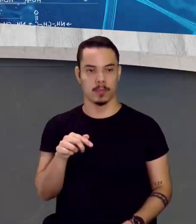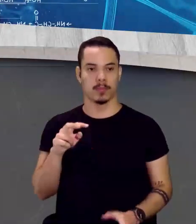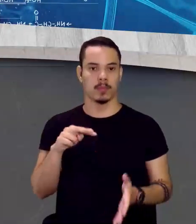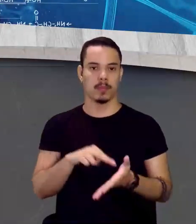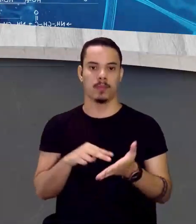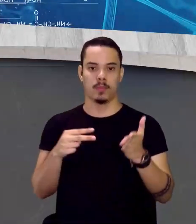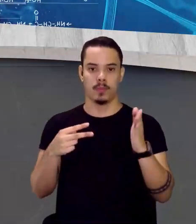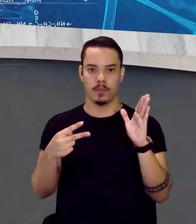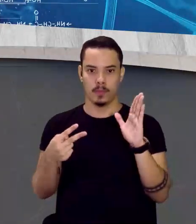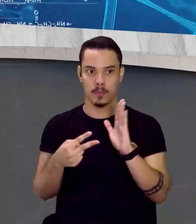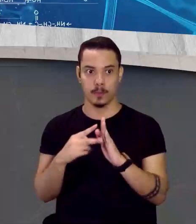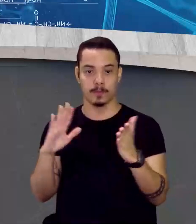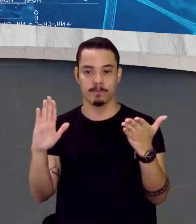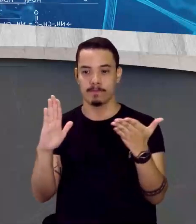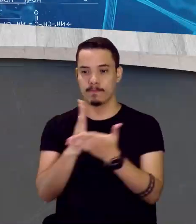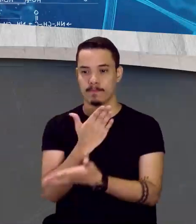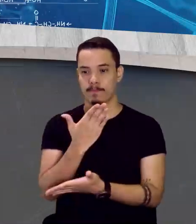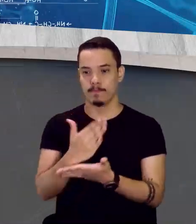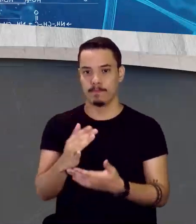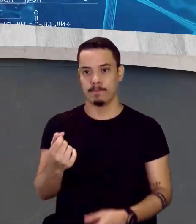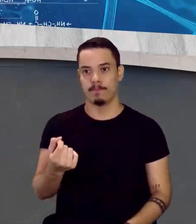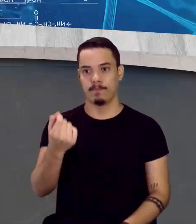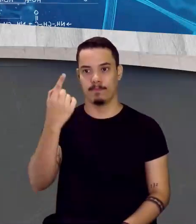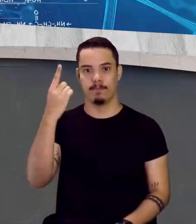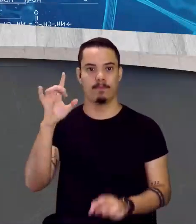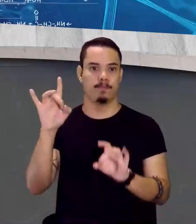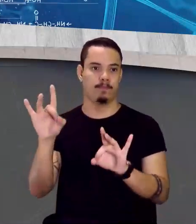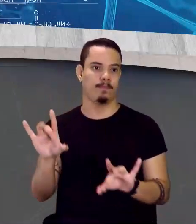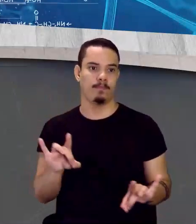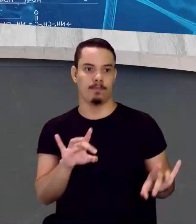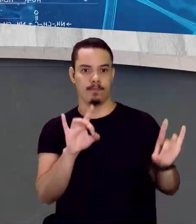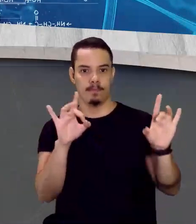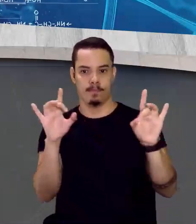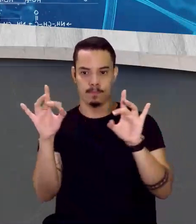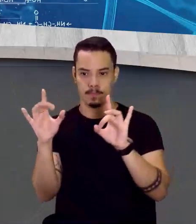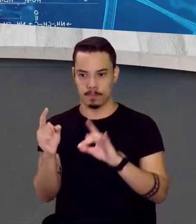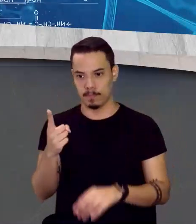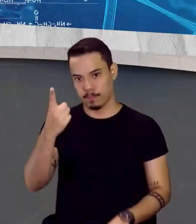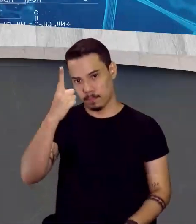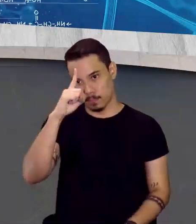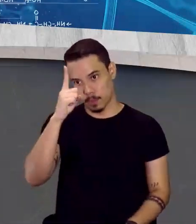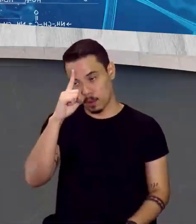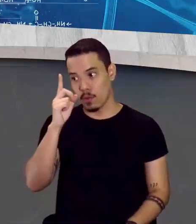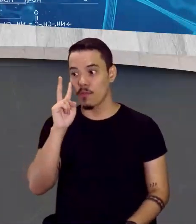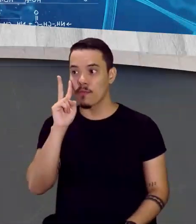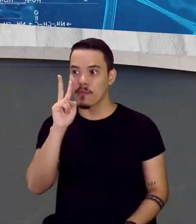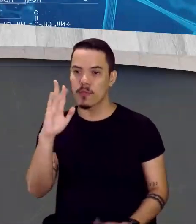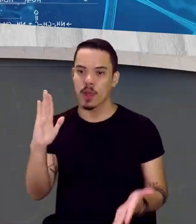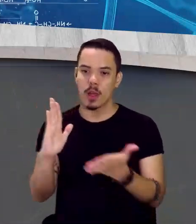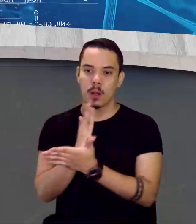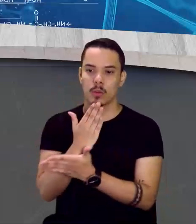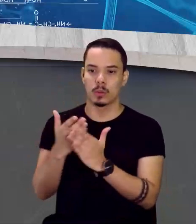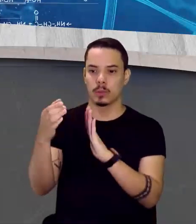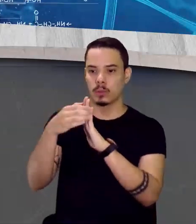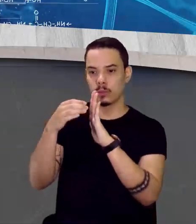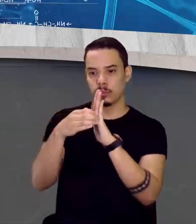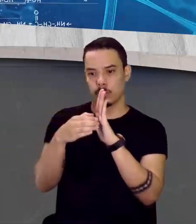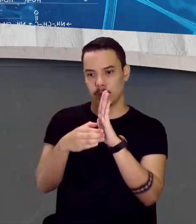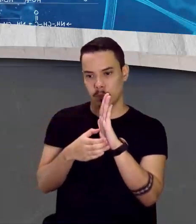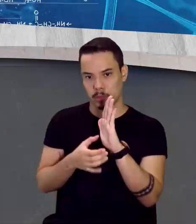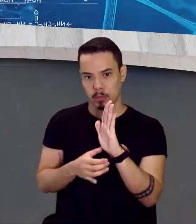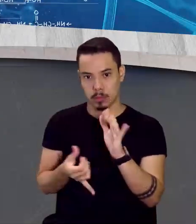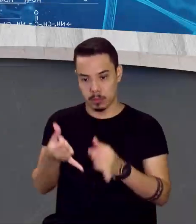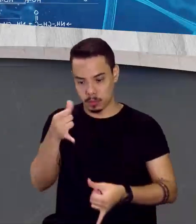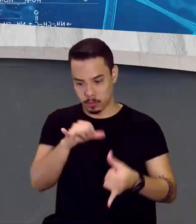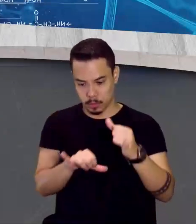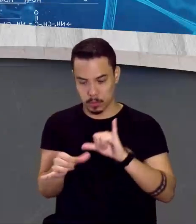das exceções do cotidiano, quando você encontrar alguns compostos químicos, e